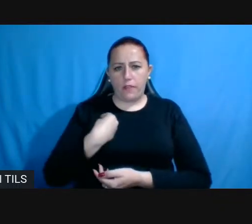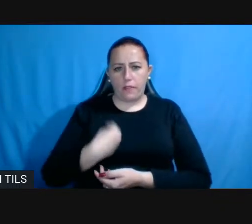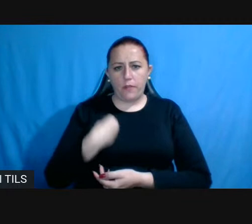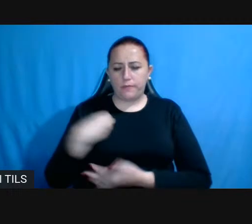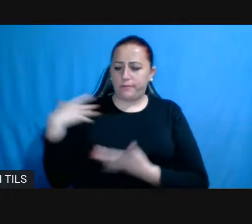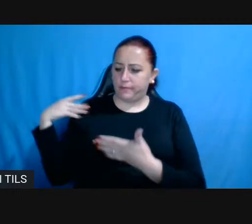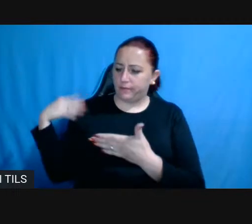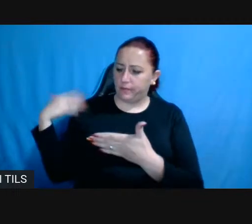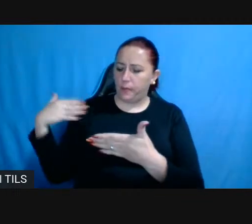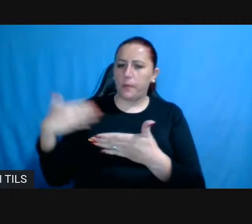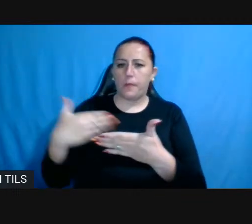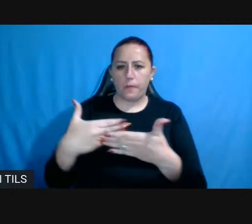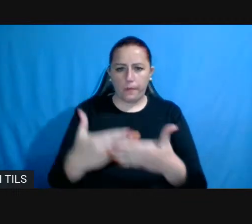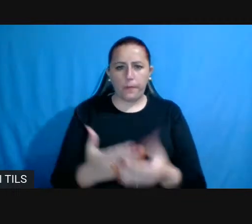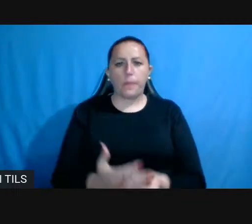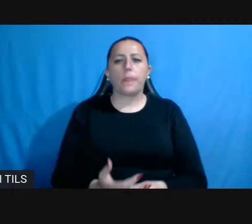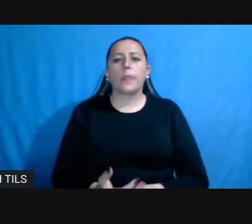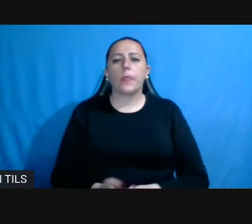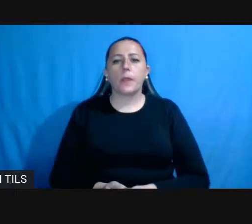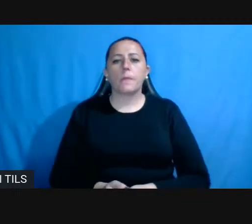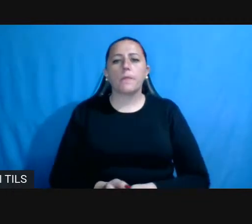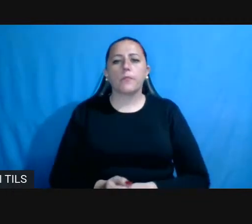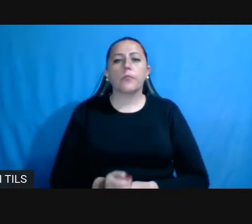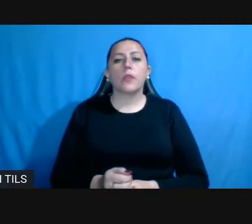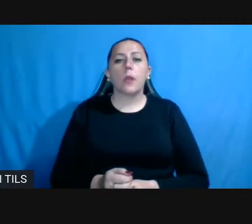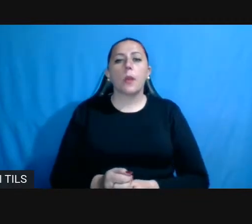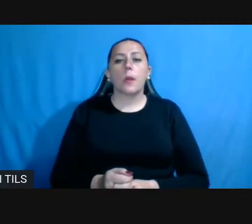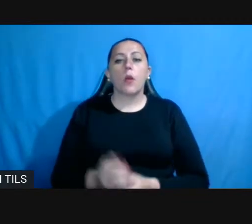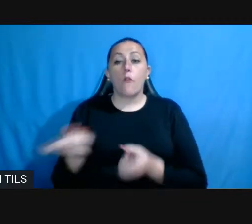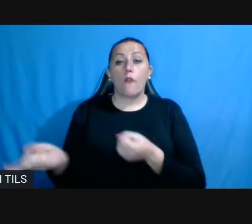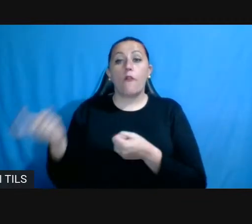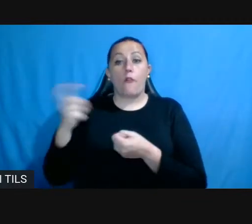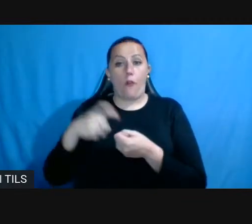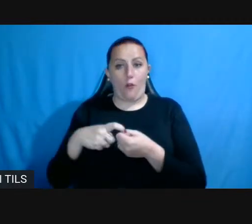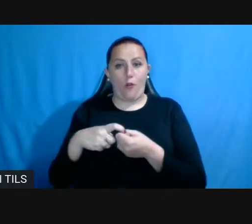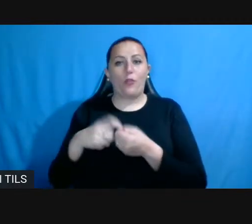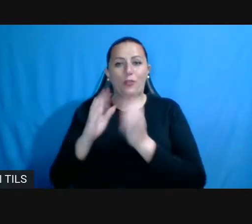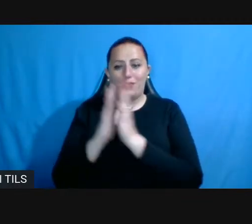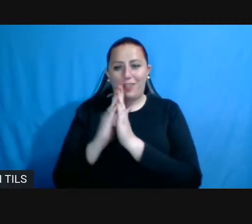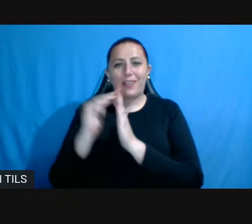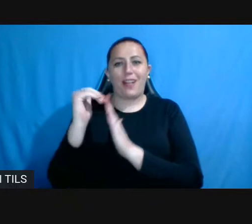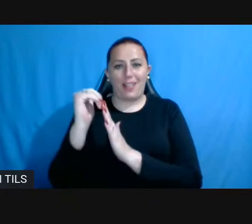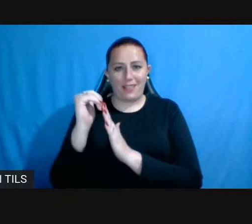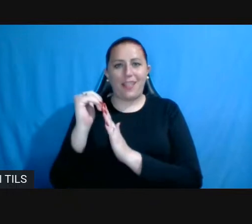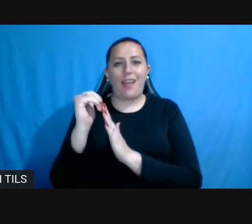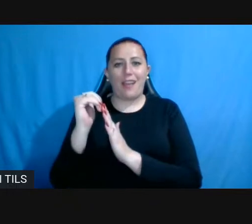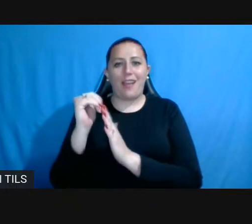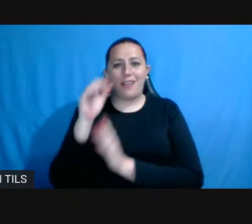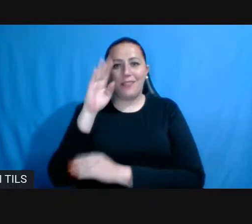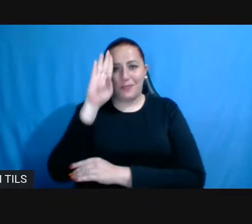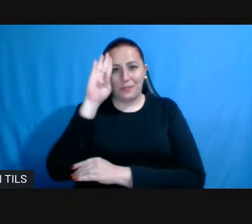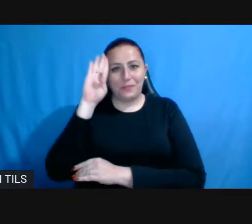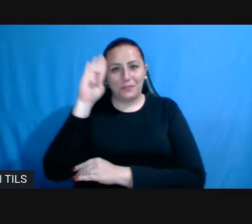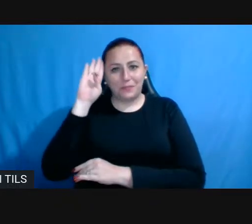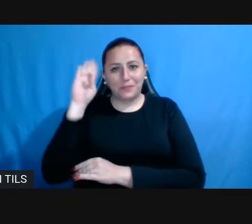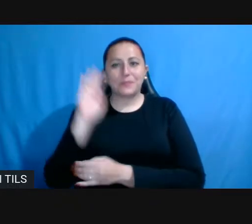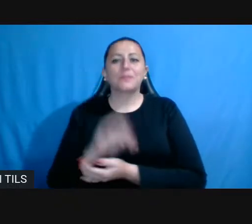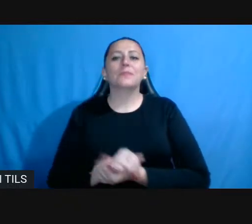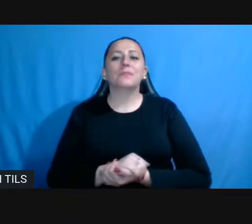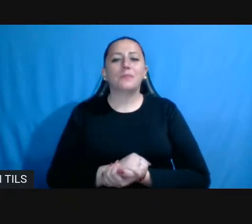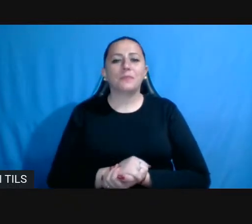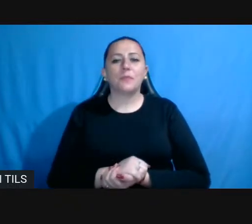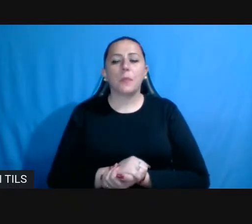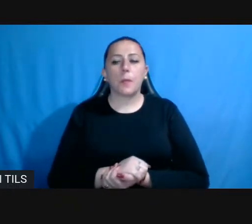que começamos aí esse pontapé de retomada, pontapé inicial de retomada do nosso calendário